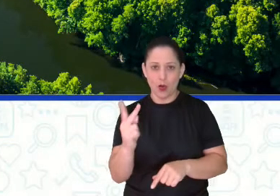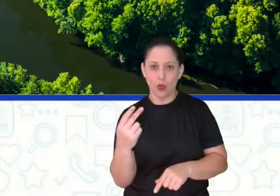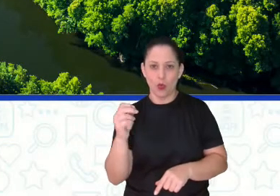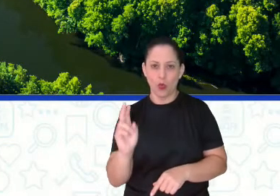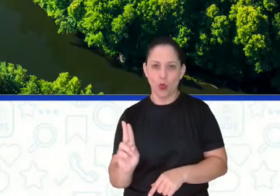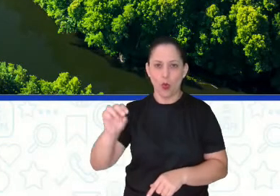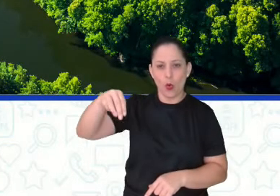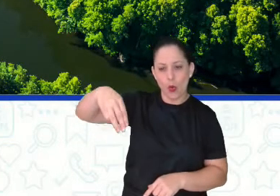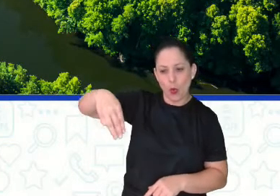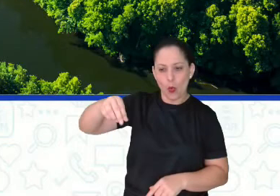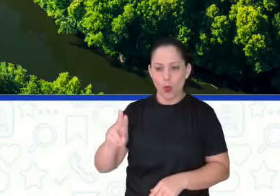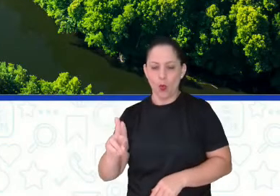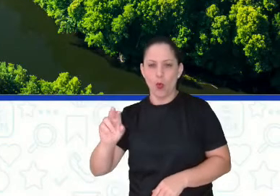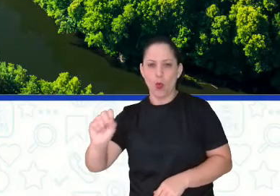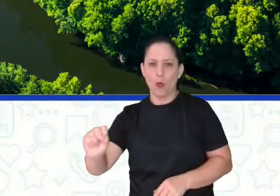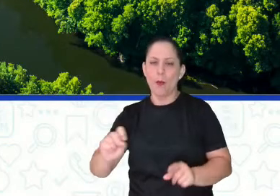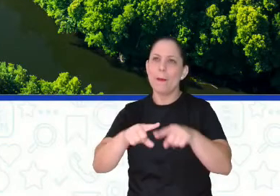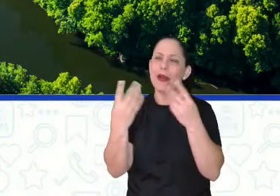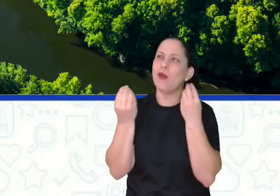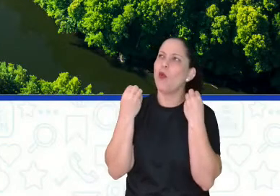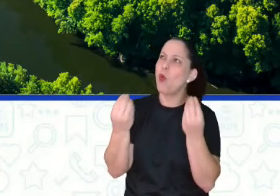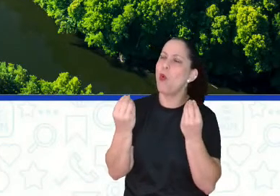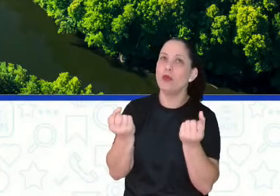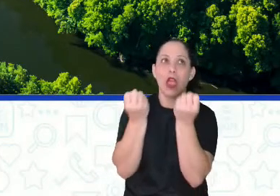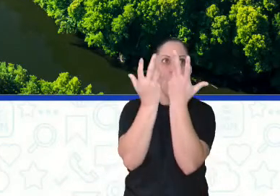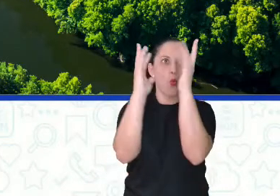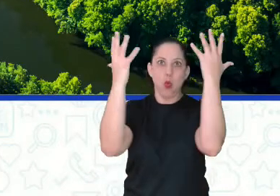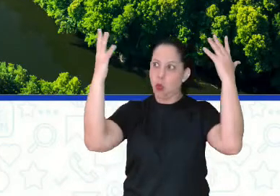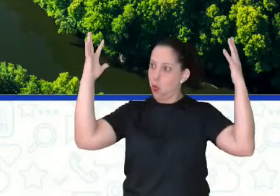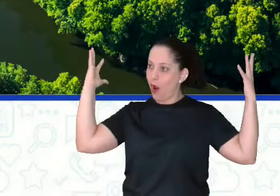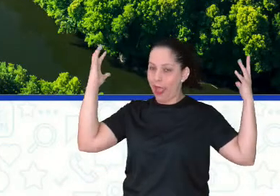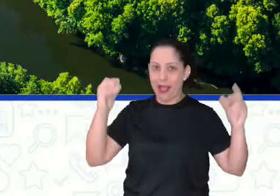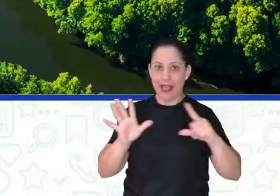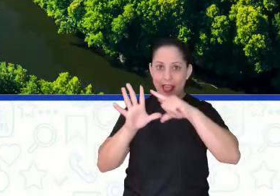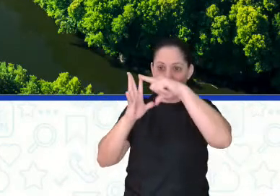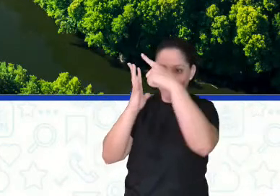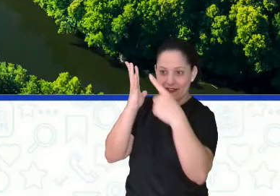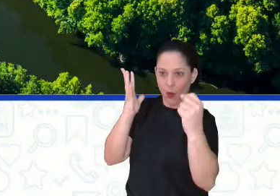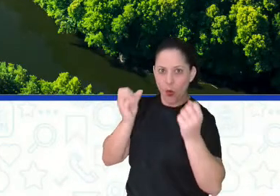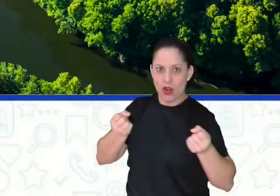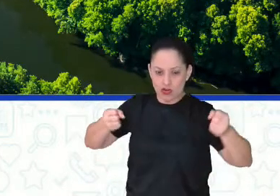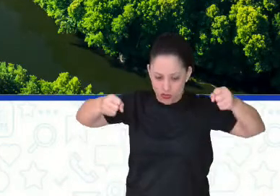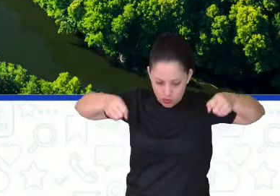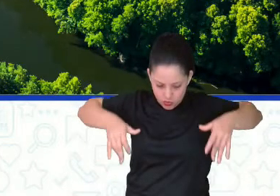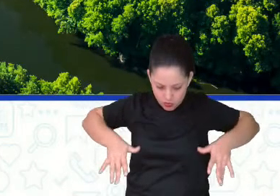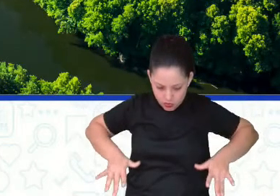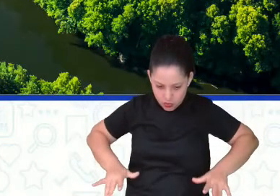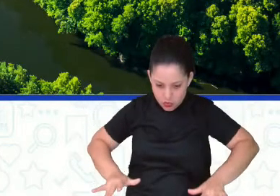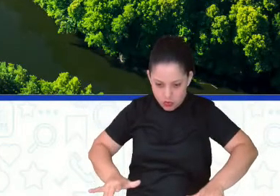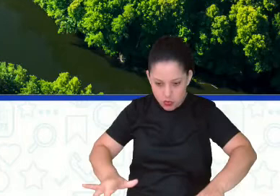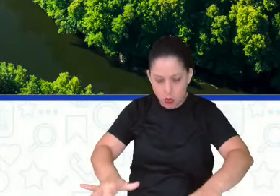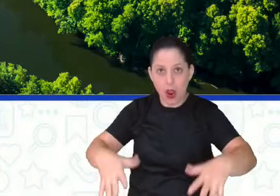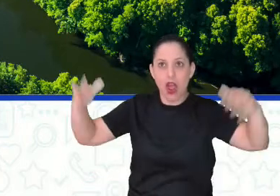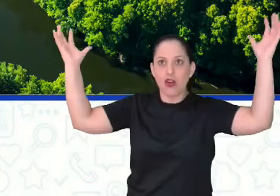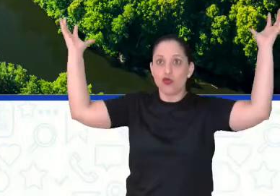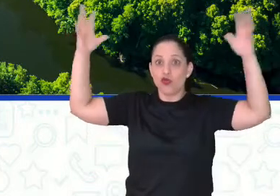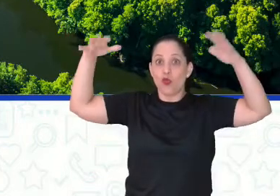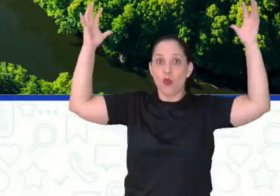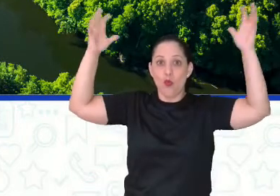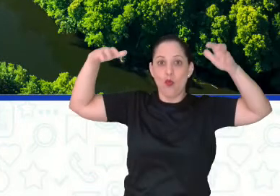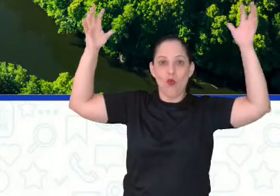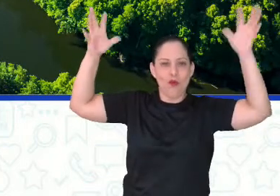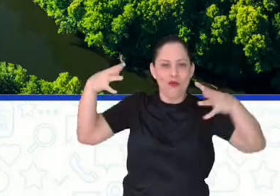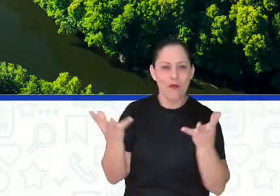floresta dessa, né, com tantas folhas caindo? Pois é. A questão da quantidade de chuvas aí é muito grande e ela